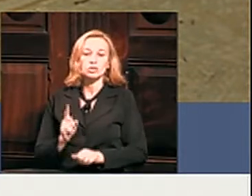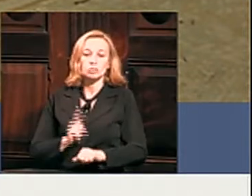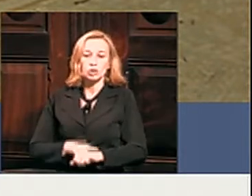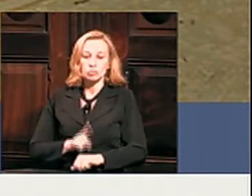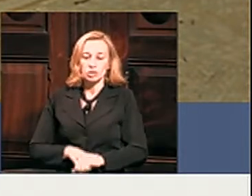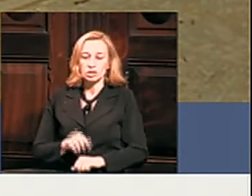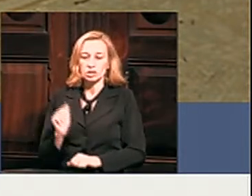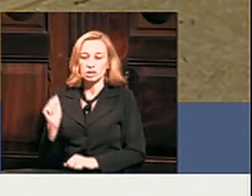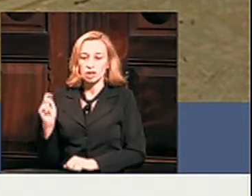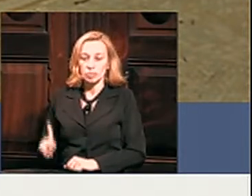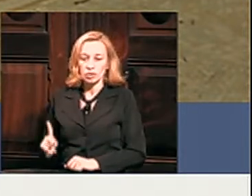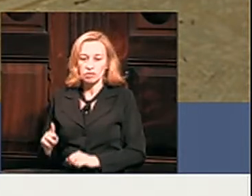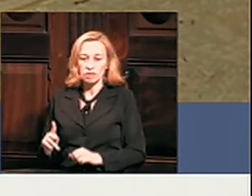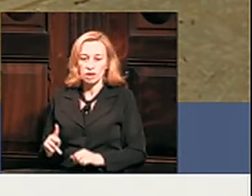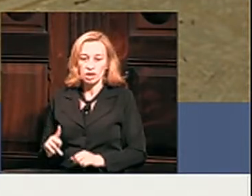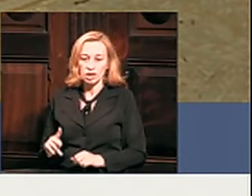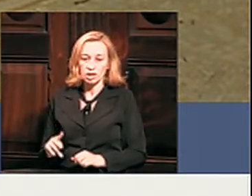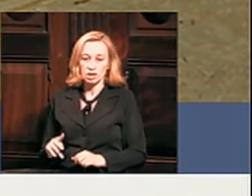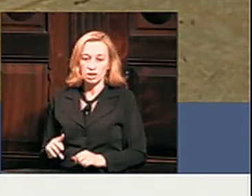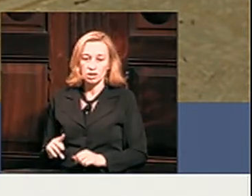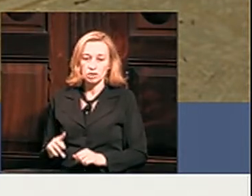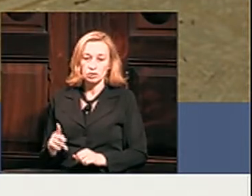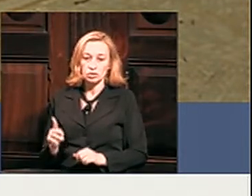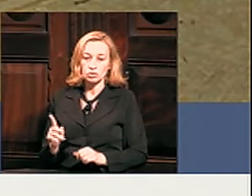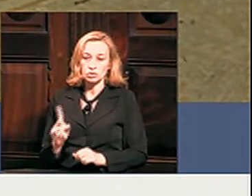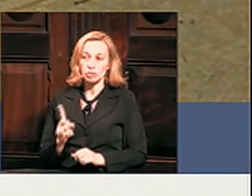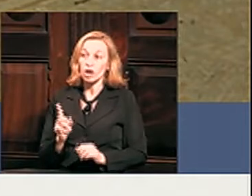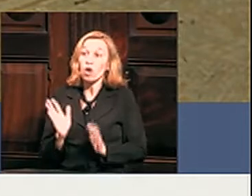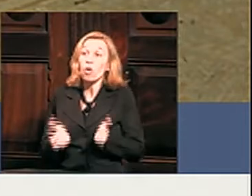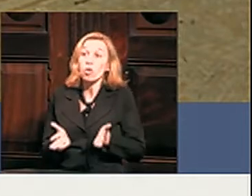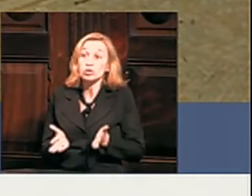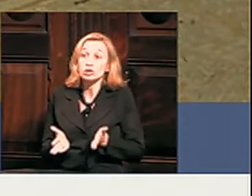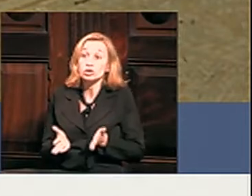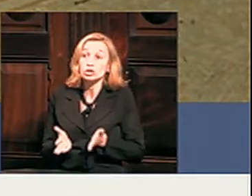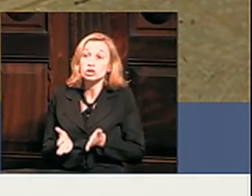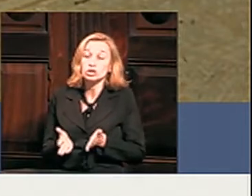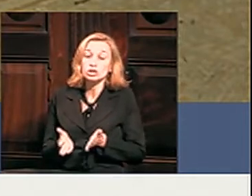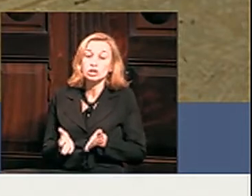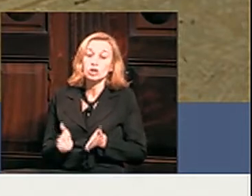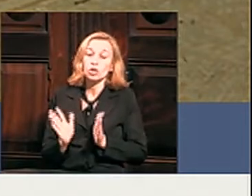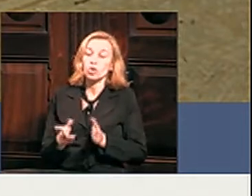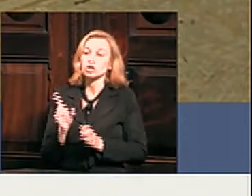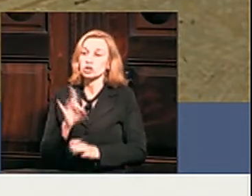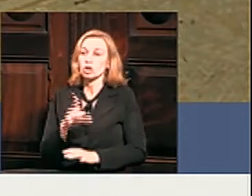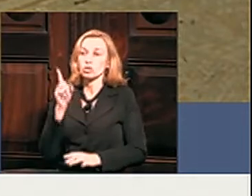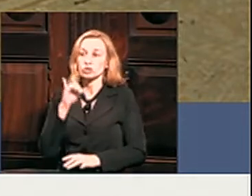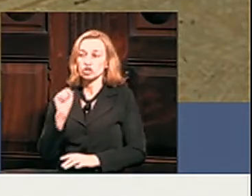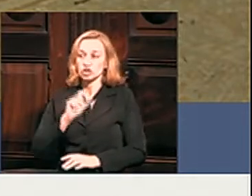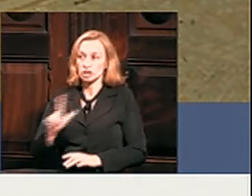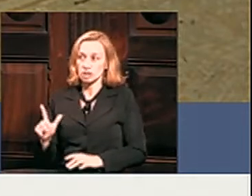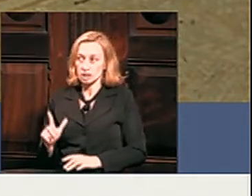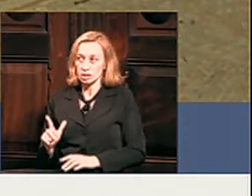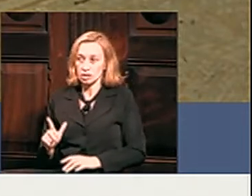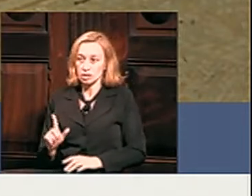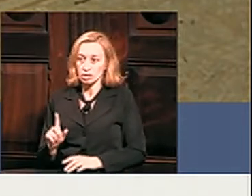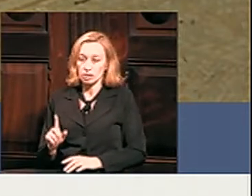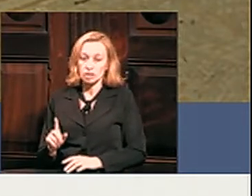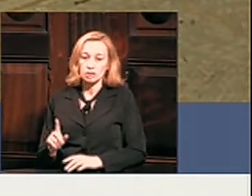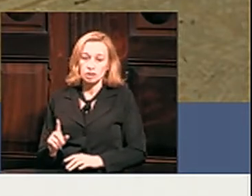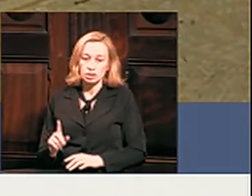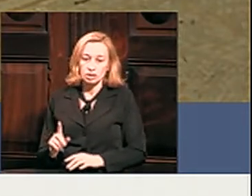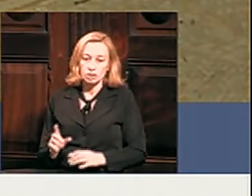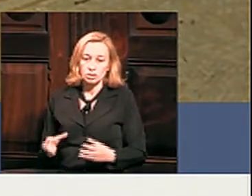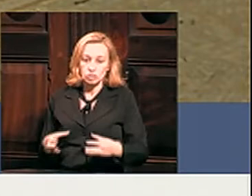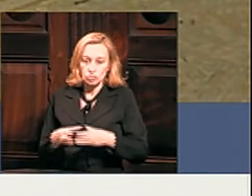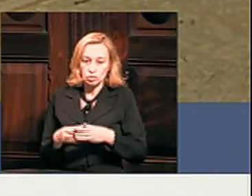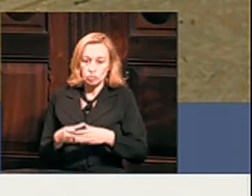aprovar todas essas emendas não era o dia de hoje. O dia de hoje era de avançar no diesel e acertamos aqui a criação de uma comissão